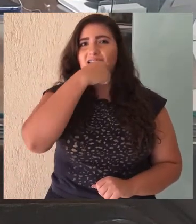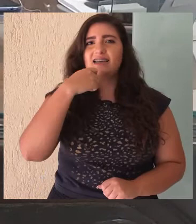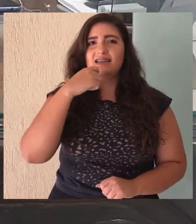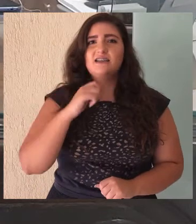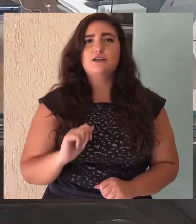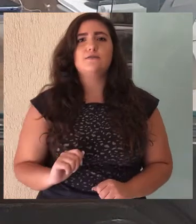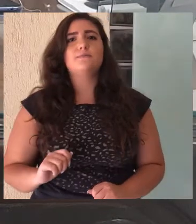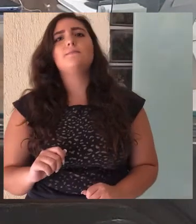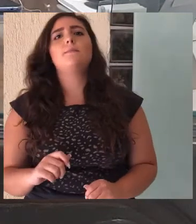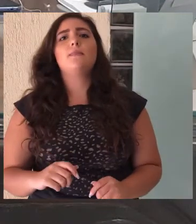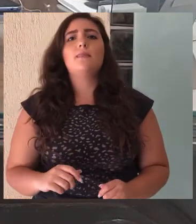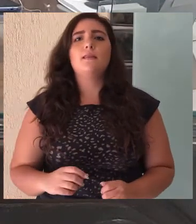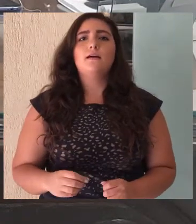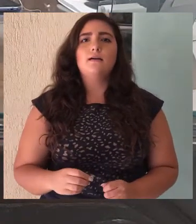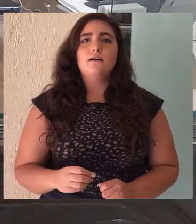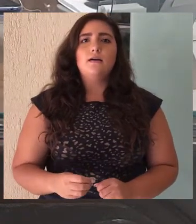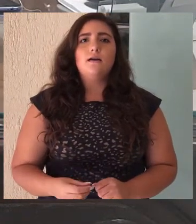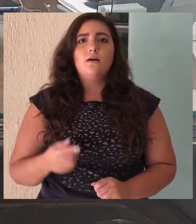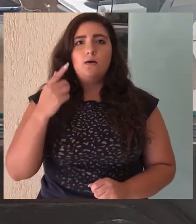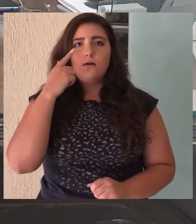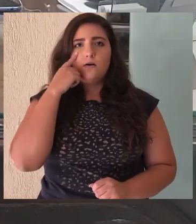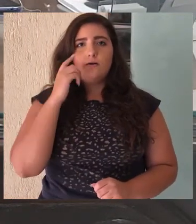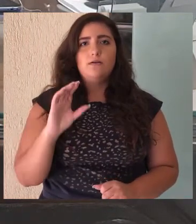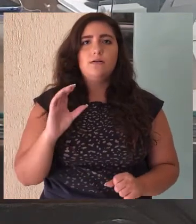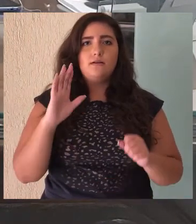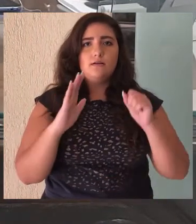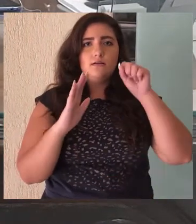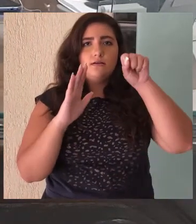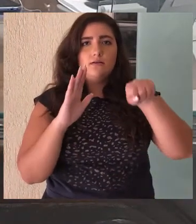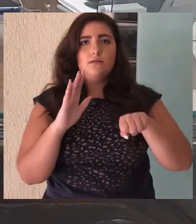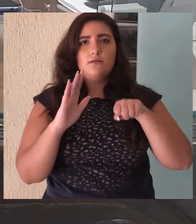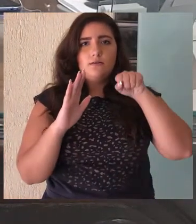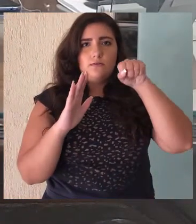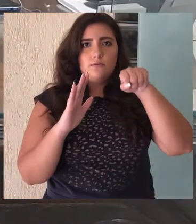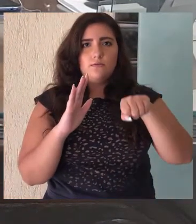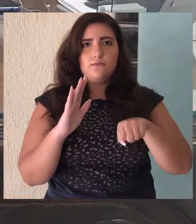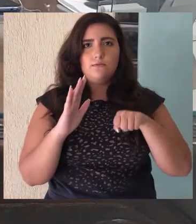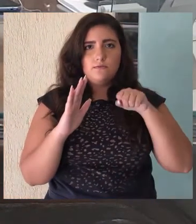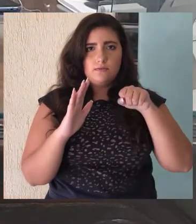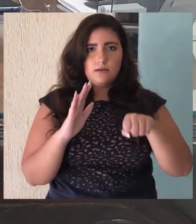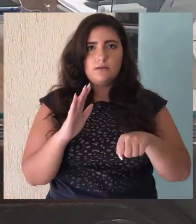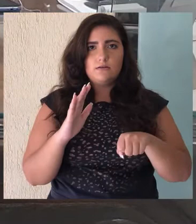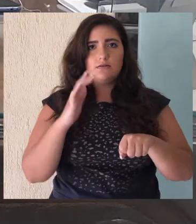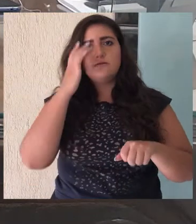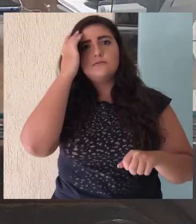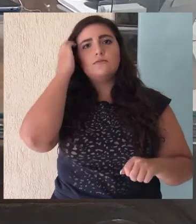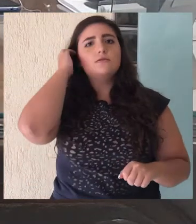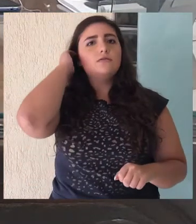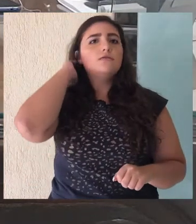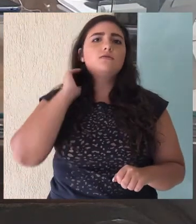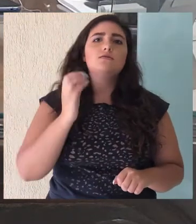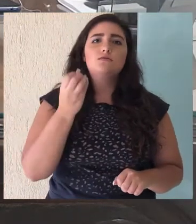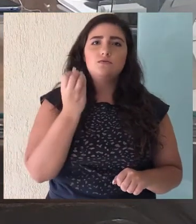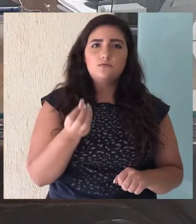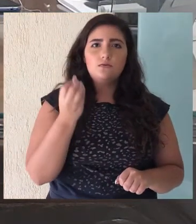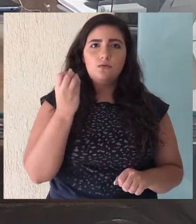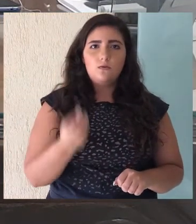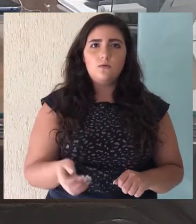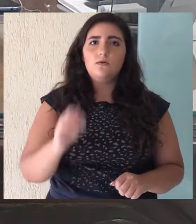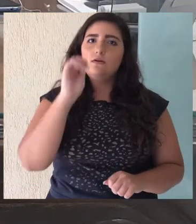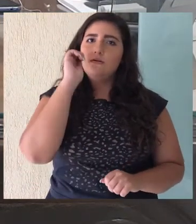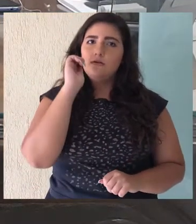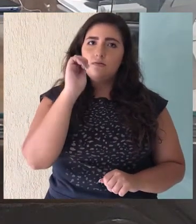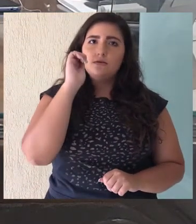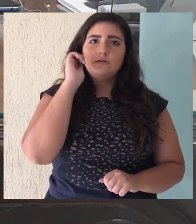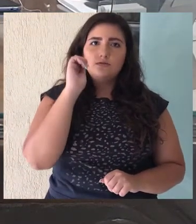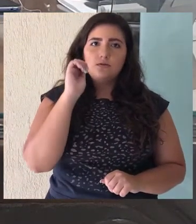oclusal inferior direita, tá bom? Acabando aí, você vai para a parte palatina, da mesma forma em toda a cavidade